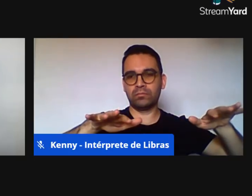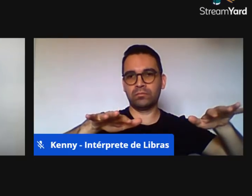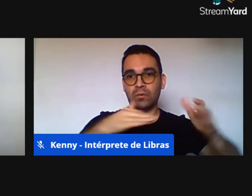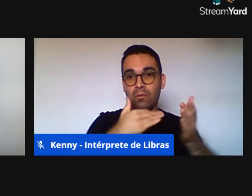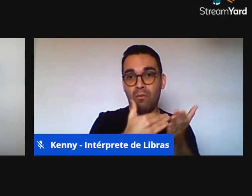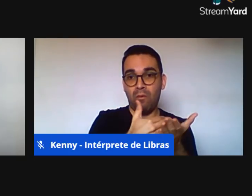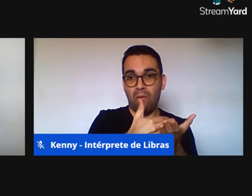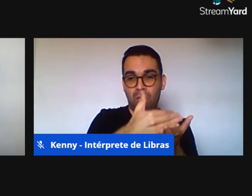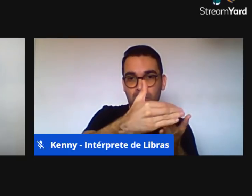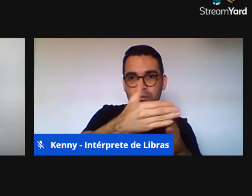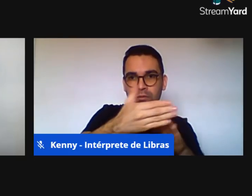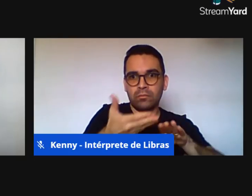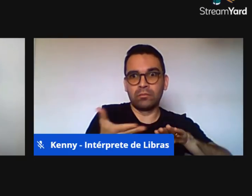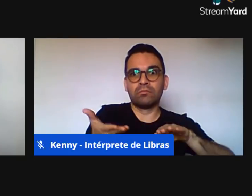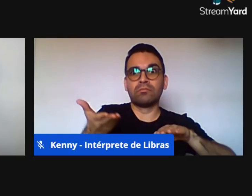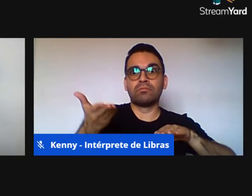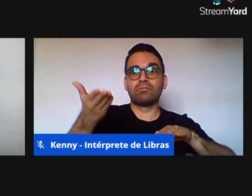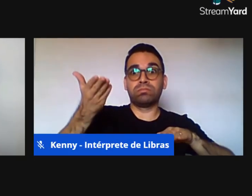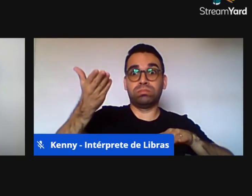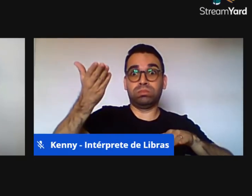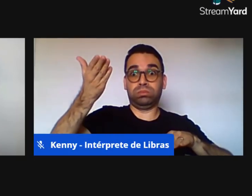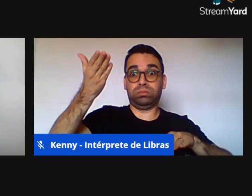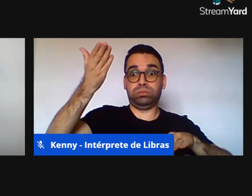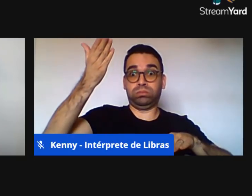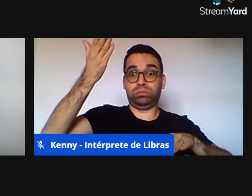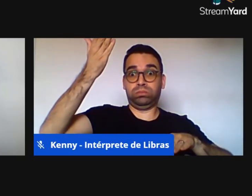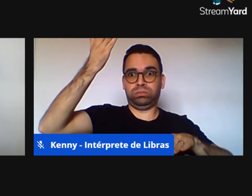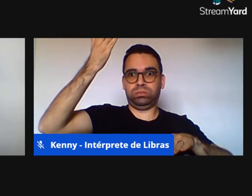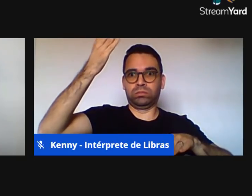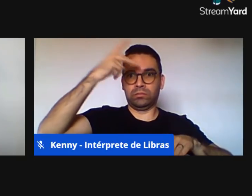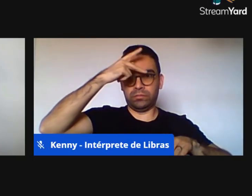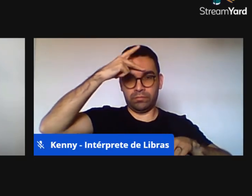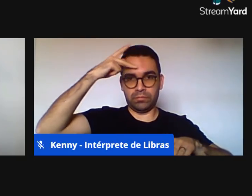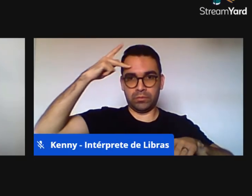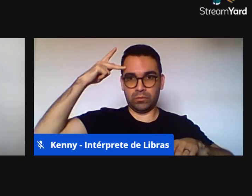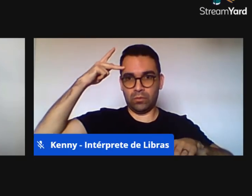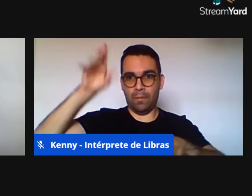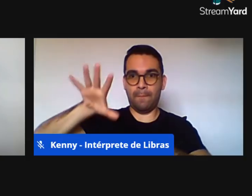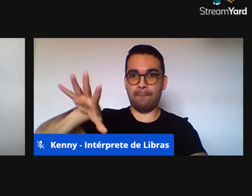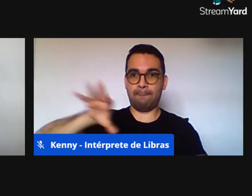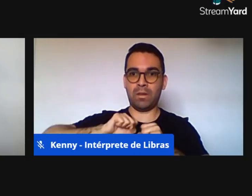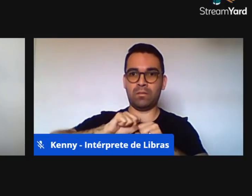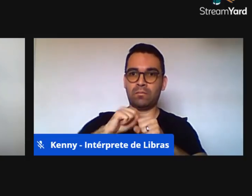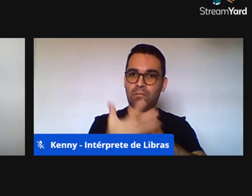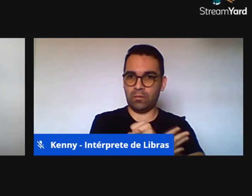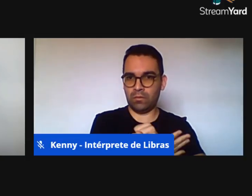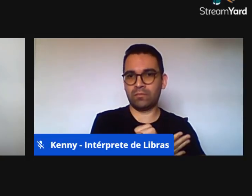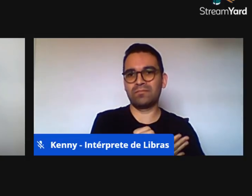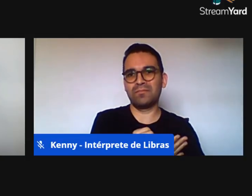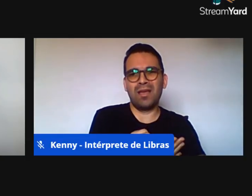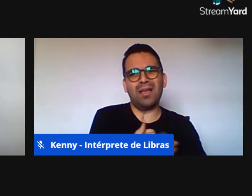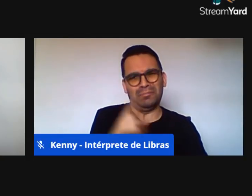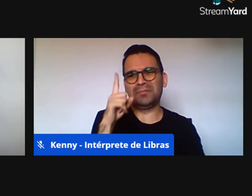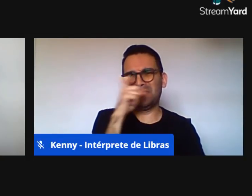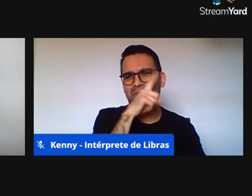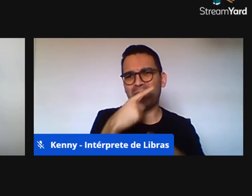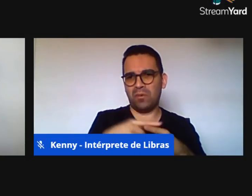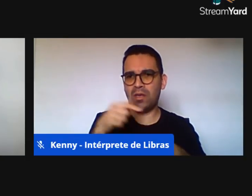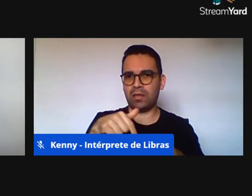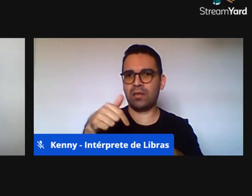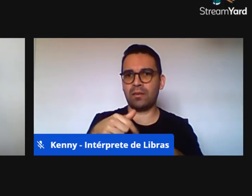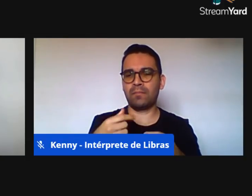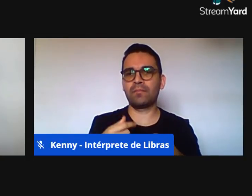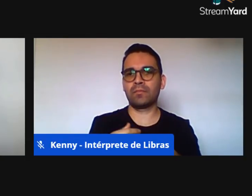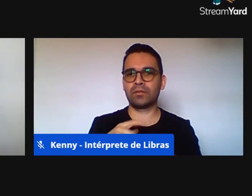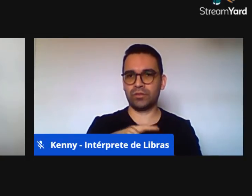aumento abrupto assim da pandemia aqui, né? Que provavelmente não vai acontecer porque a gente está com uma boa parte da população vacinada. Mas vamos supor